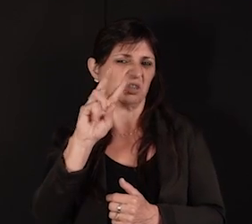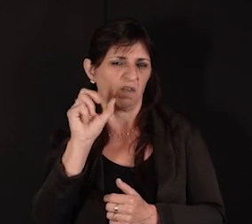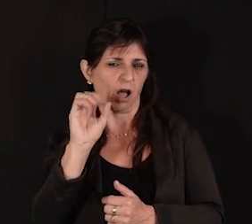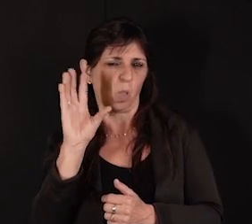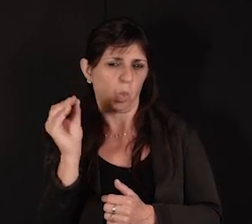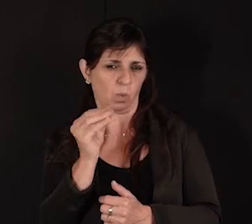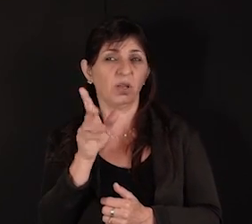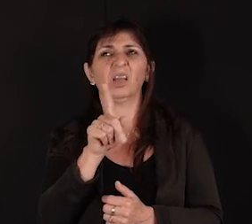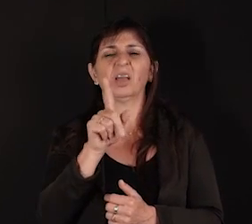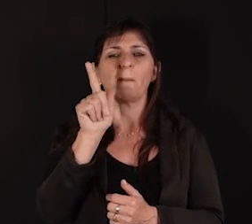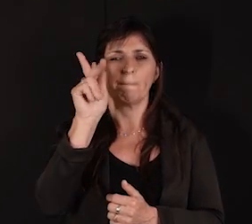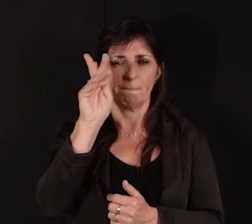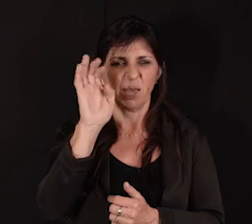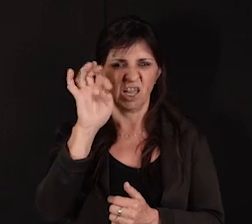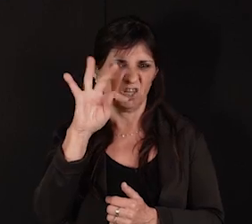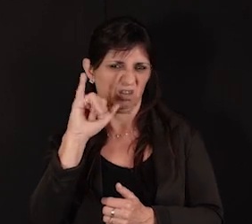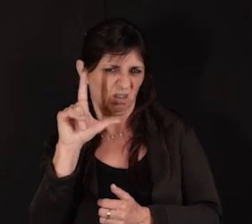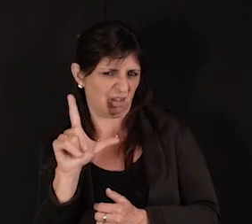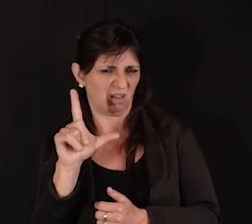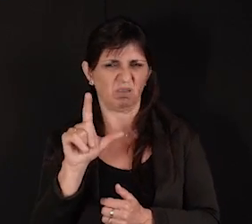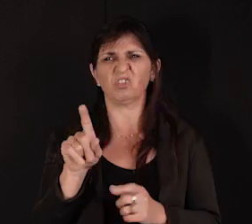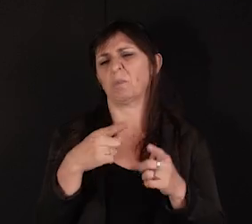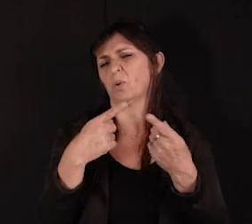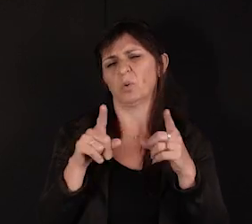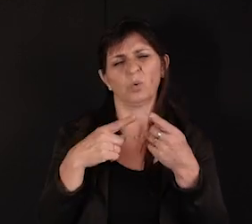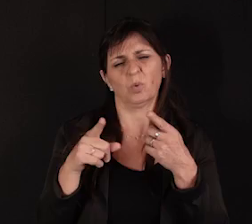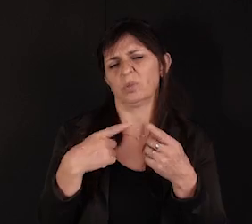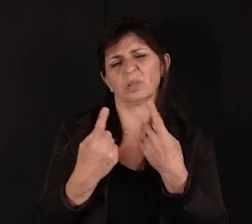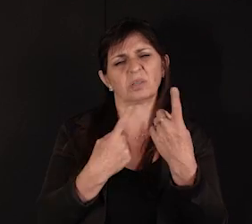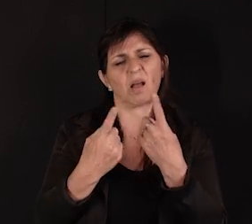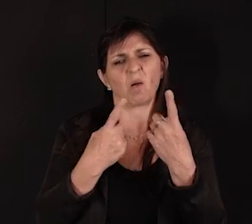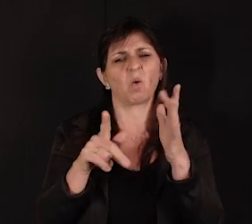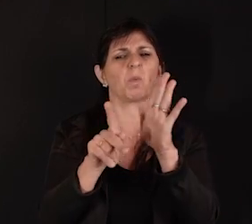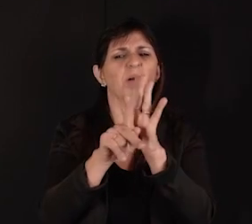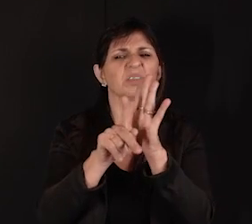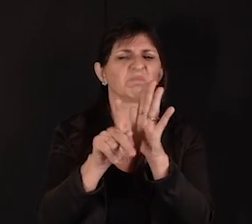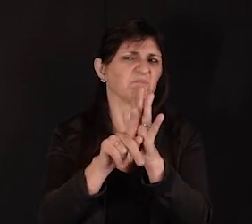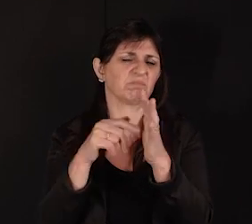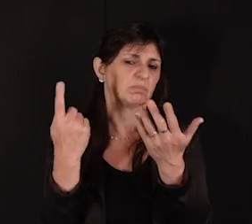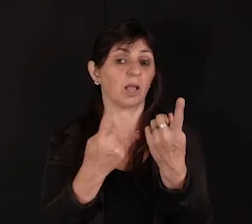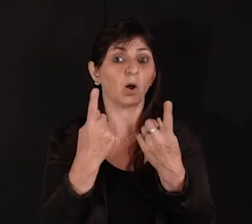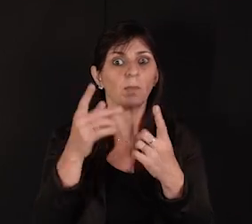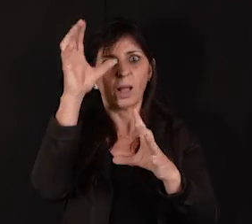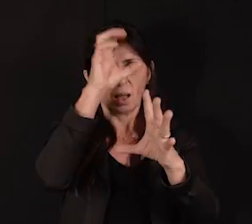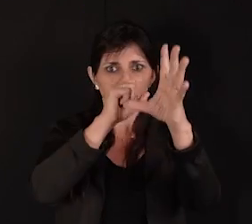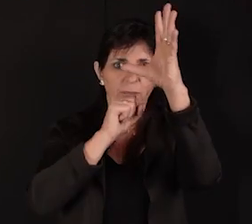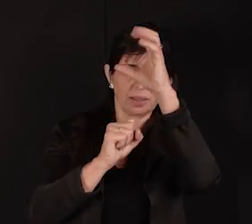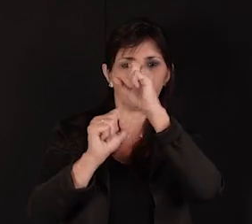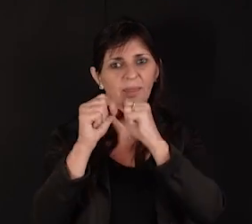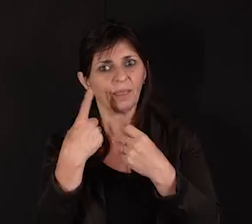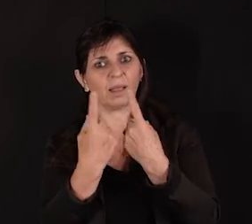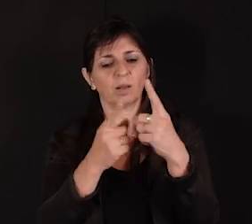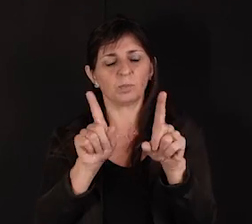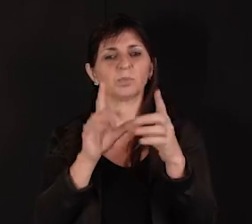eles tocavam bastante música sertaneja, aquelas Tonico e Tinoco. E eu comecei a aprender a tocar essas músicas, simplesinha, né? No início,